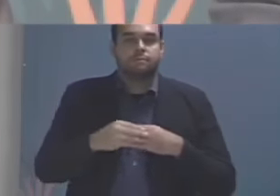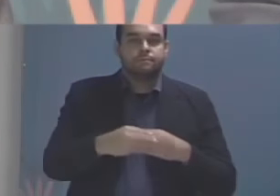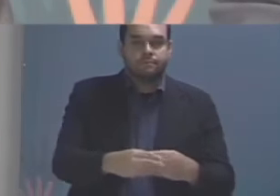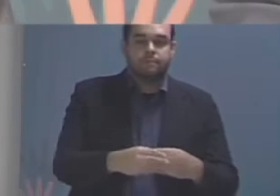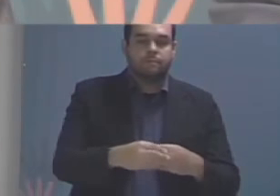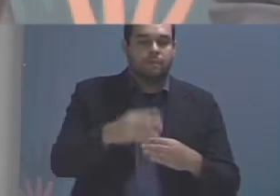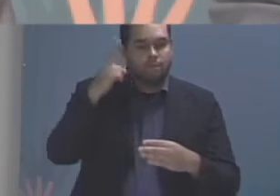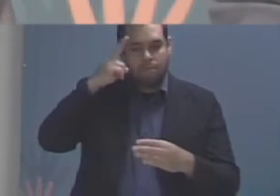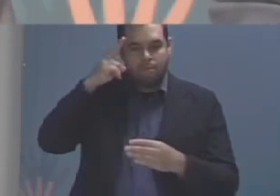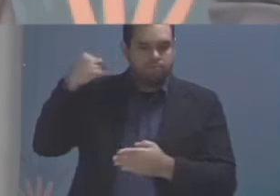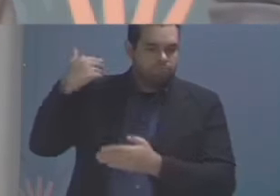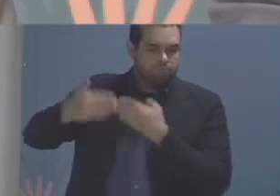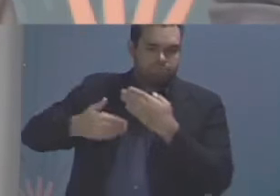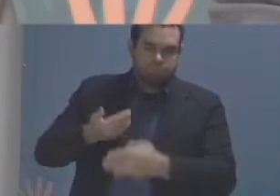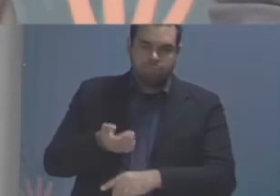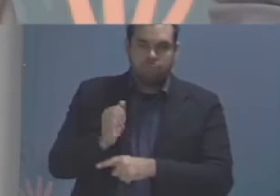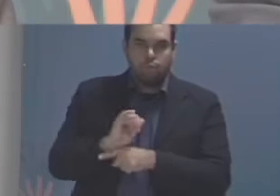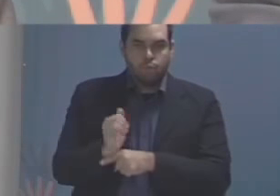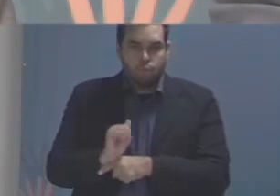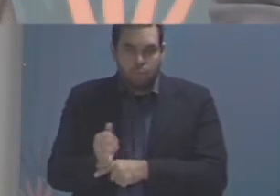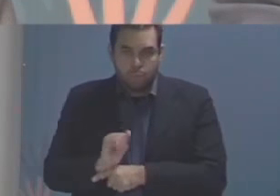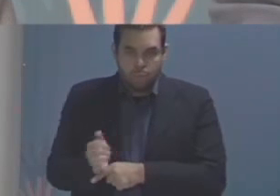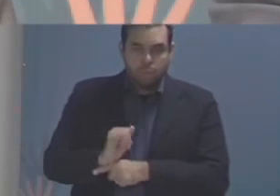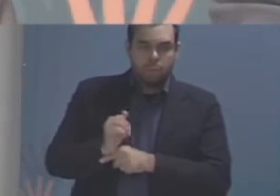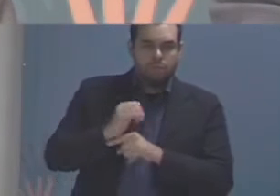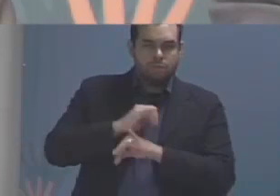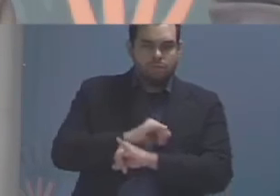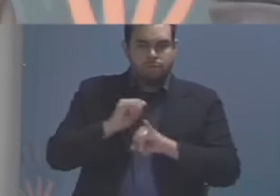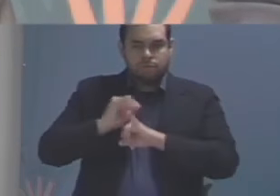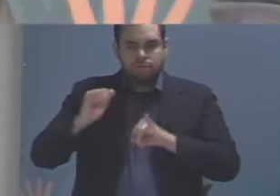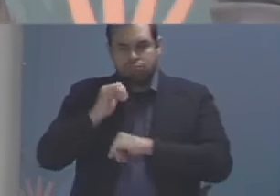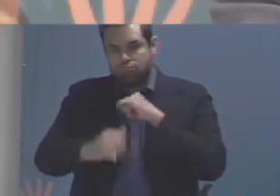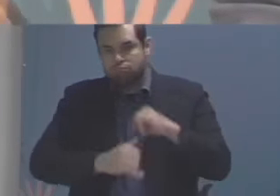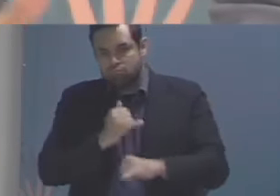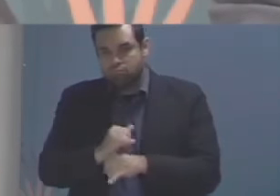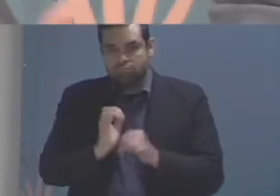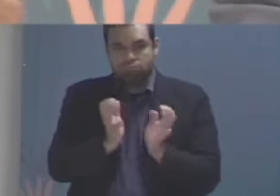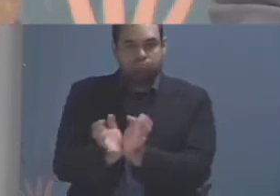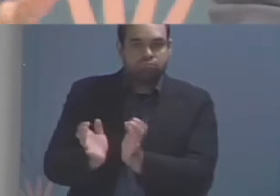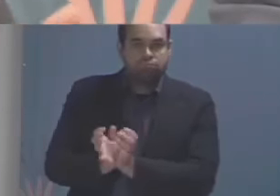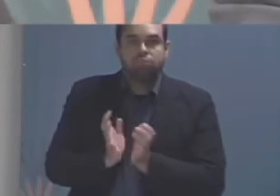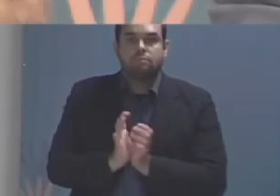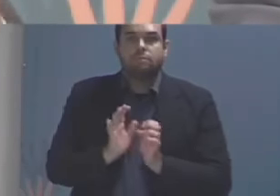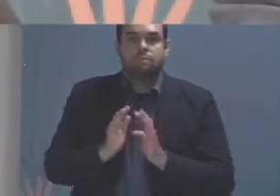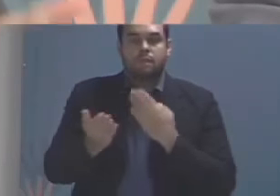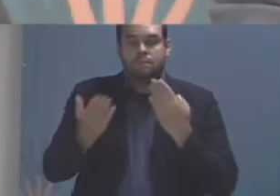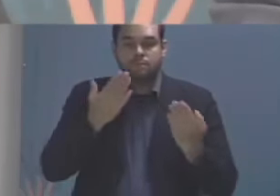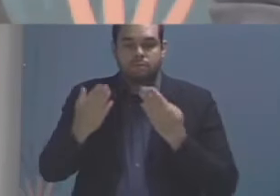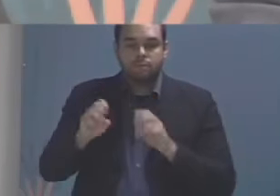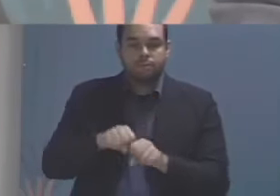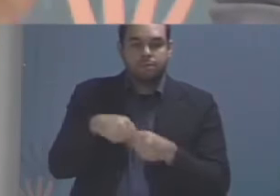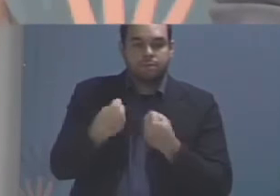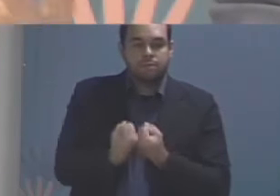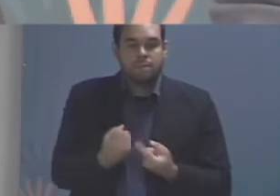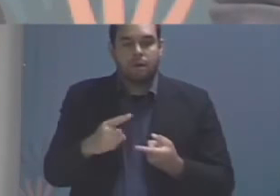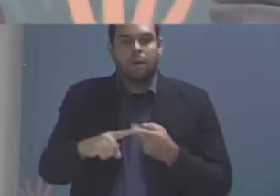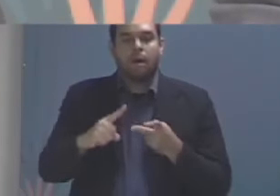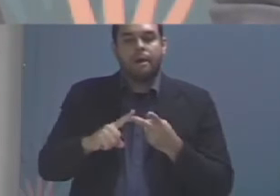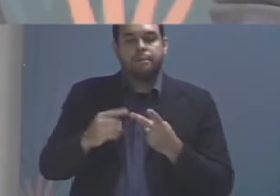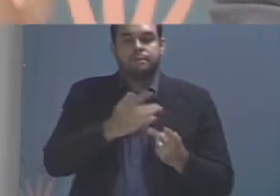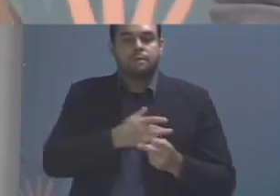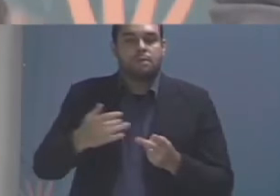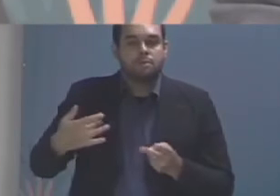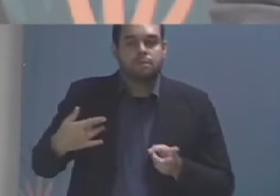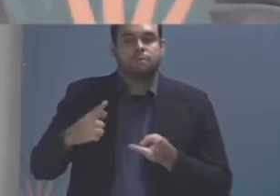séries históricas do YouTube, com as transmissões online de todas as nossas comissões, assistência social, saúde, trânsito,